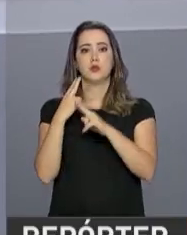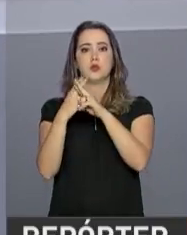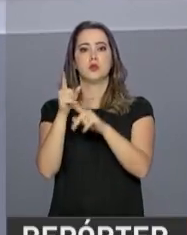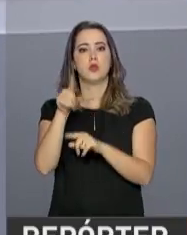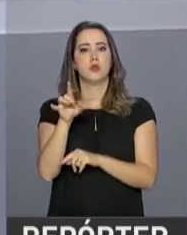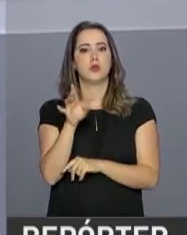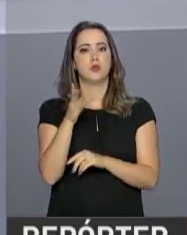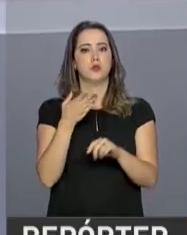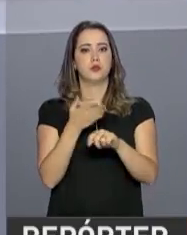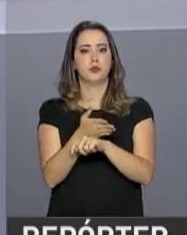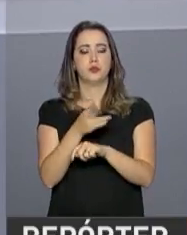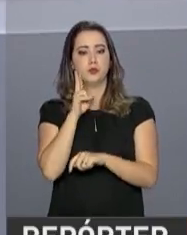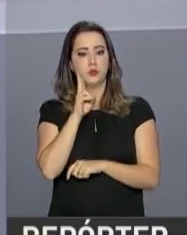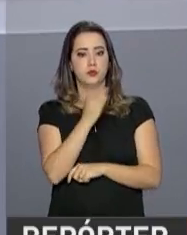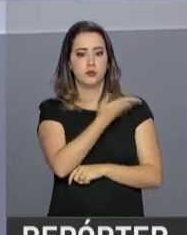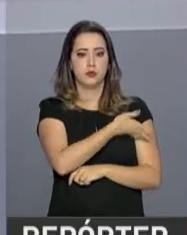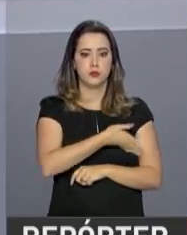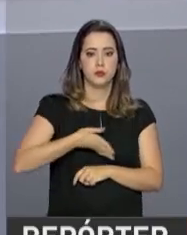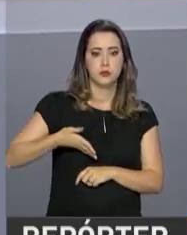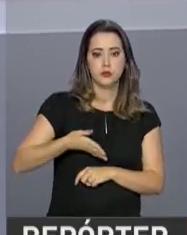só acessar o site